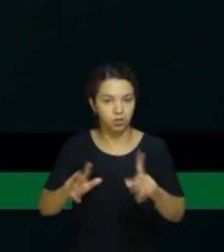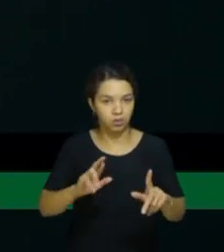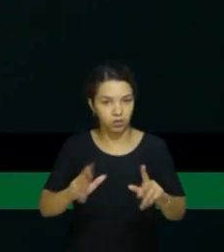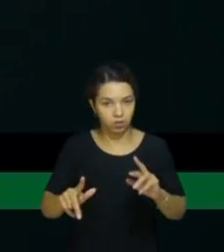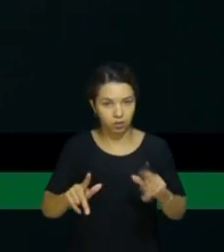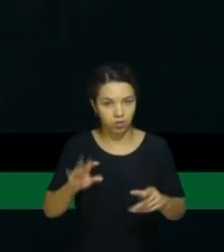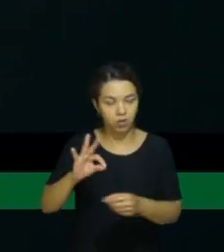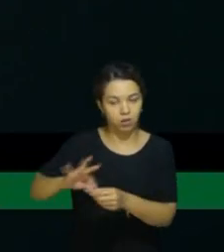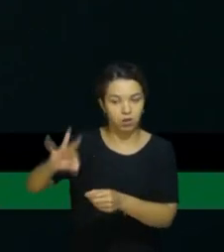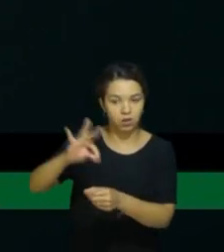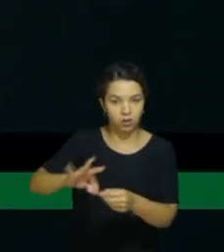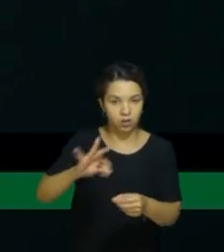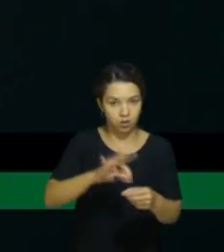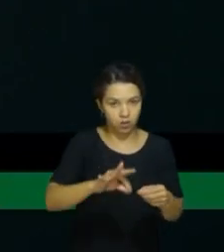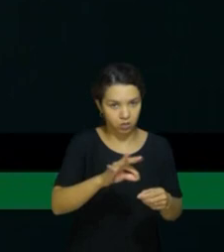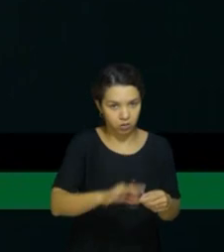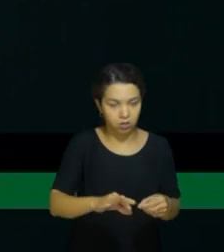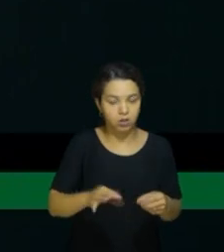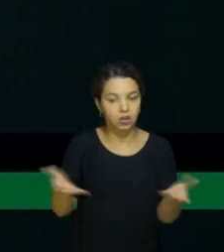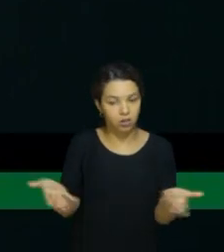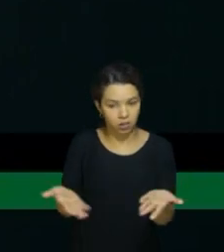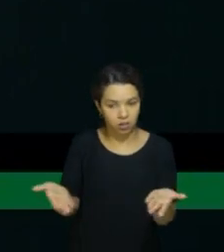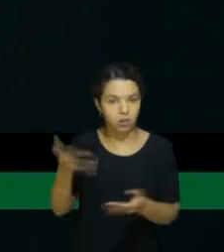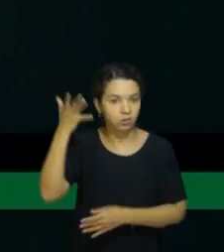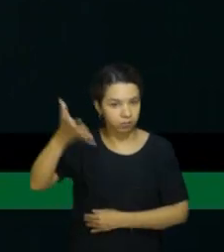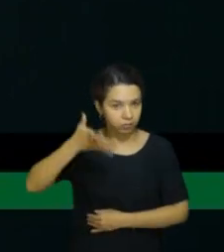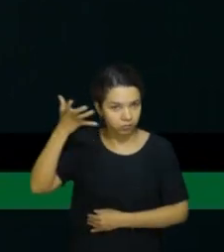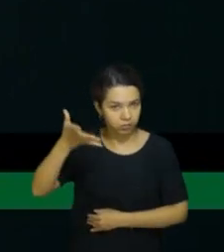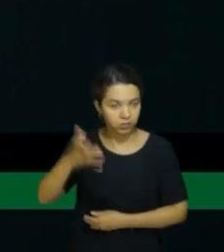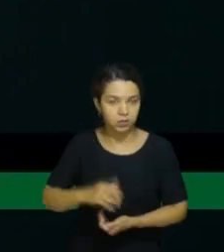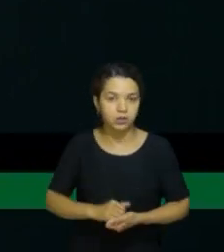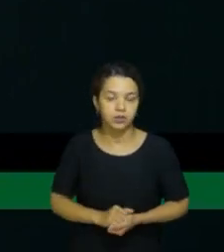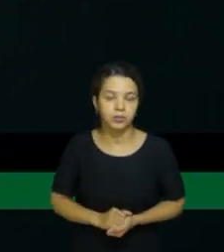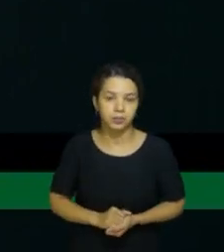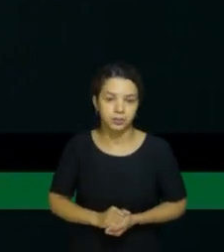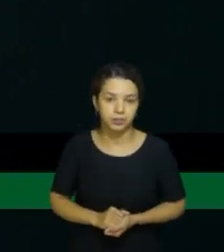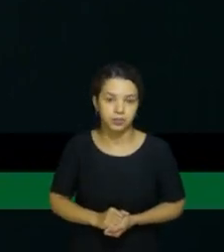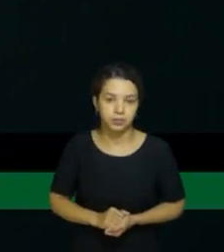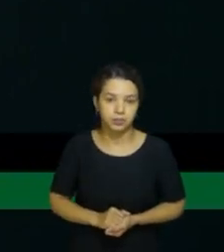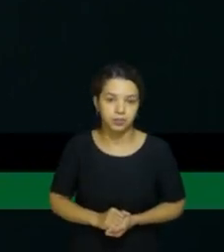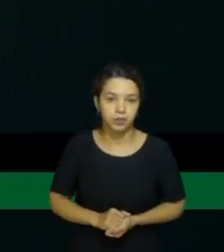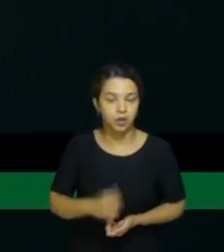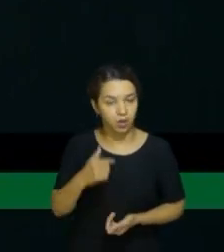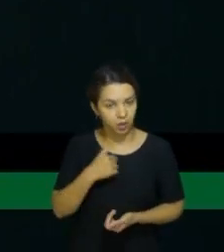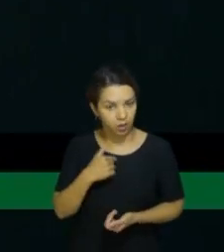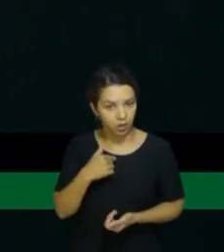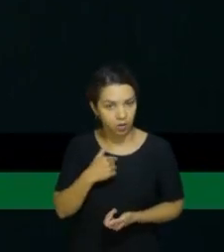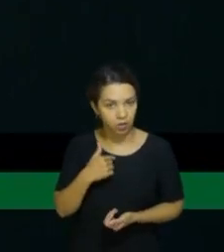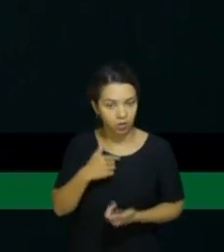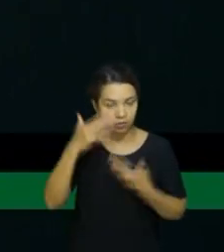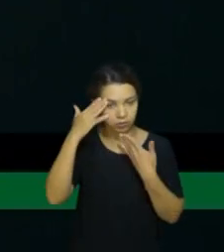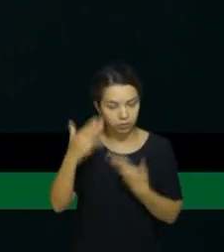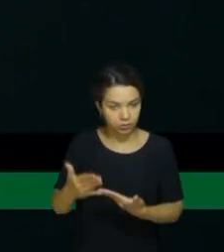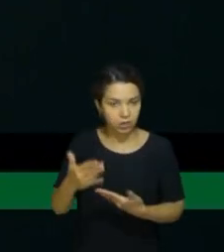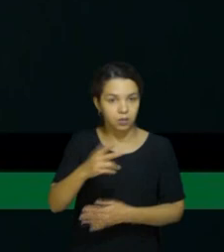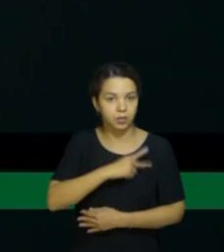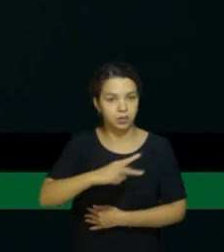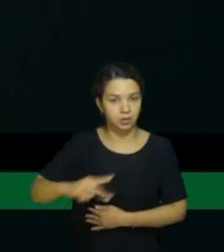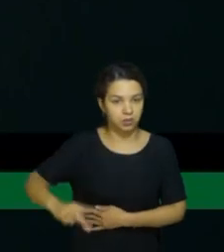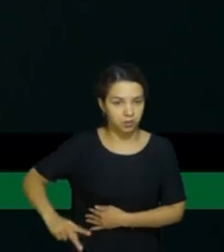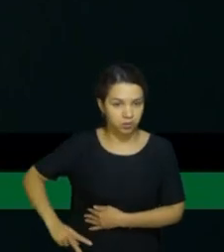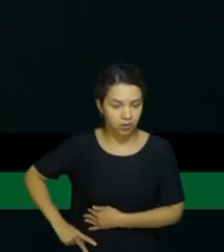entidades a se manifestarem então aqui o meu reconhecimento Presidente Mauro de Nadal